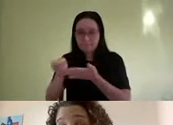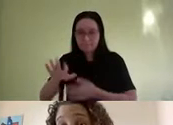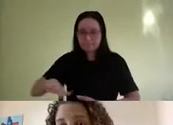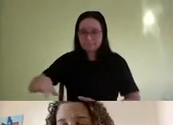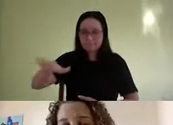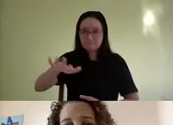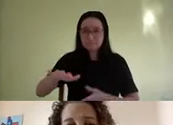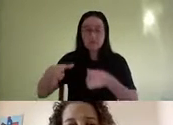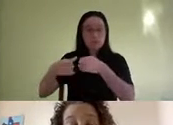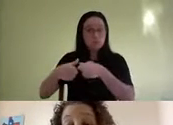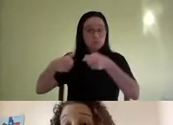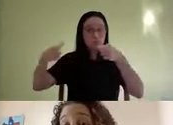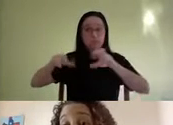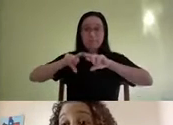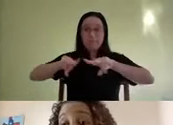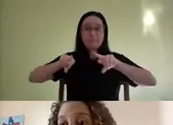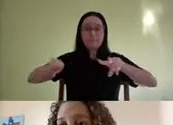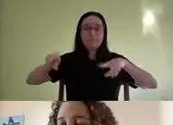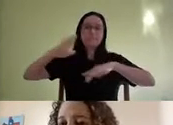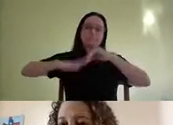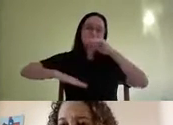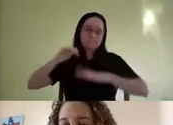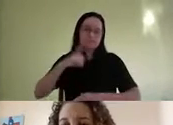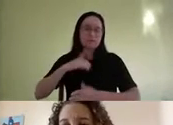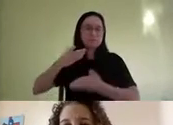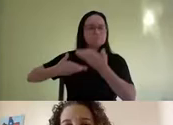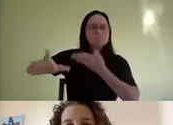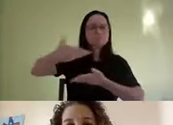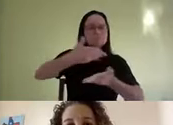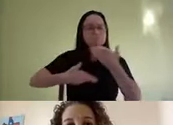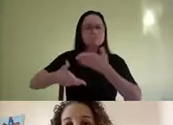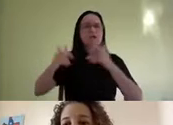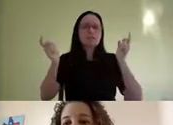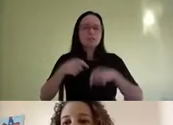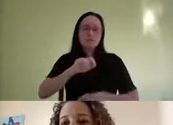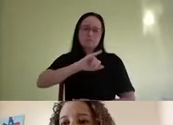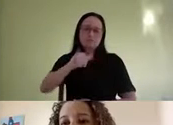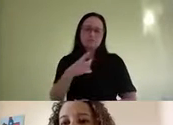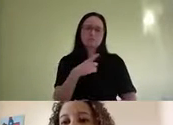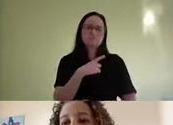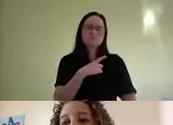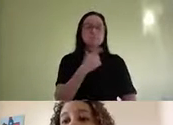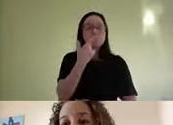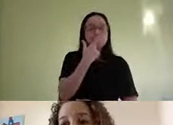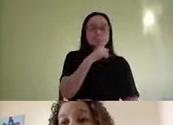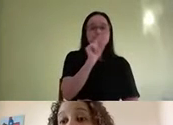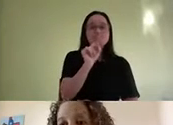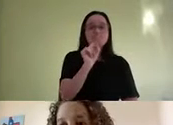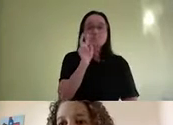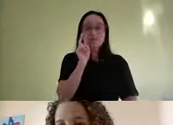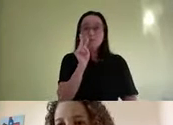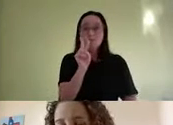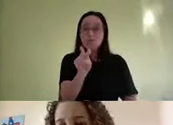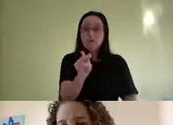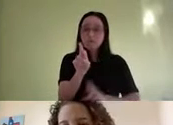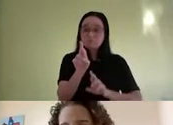turma bastante diversificada, aonde a gente tinha uma troca muito grande e eu também consegui ter um olhar diferente para